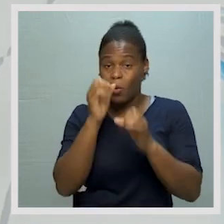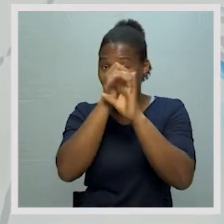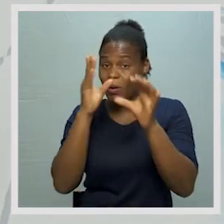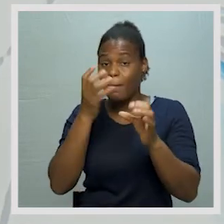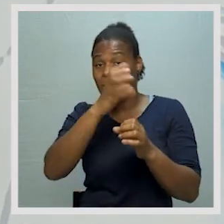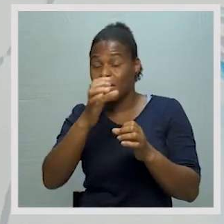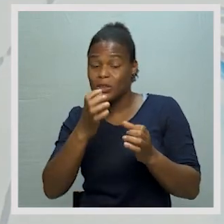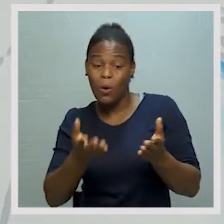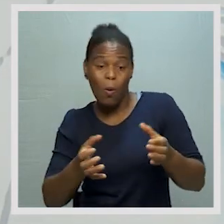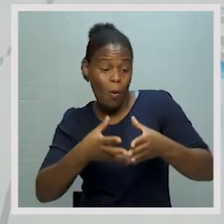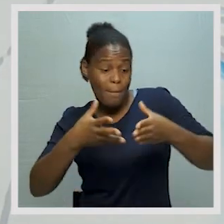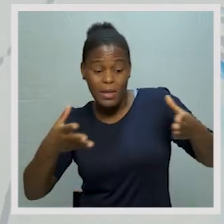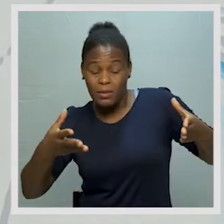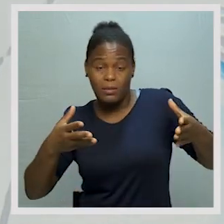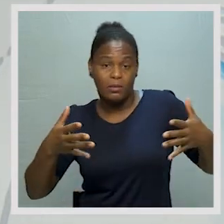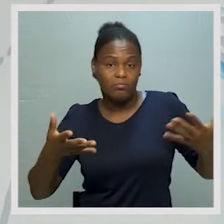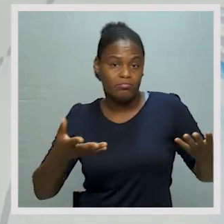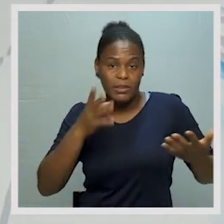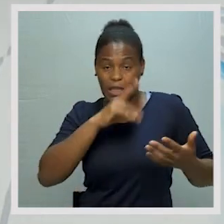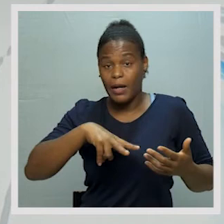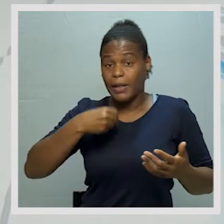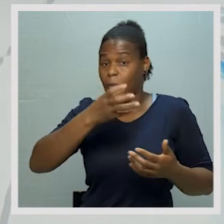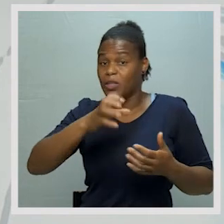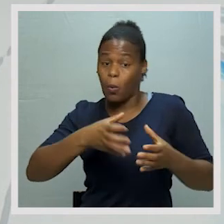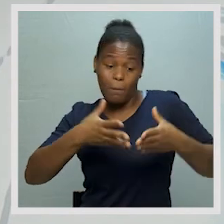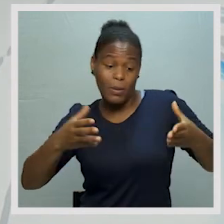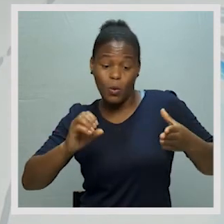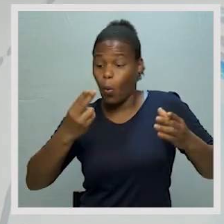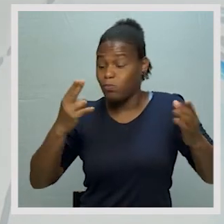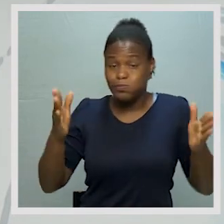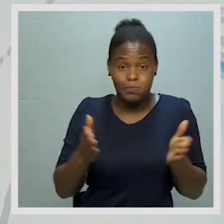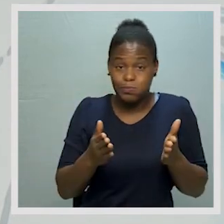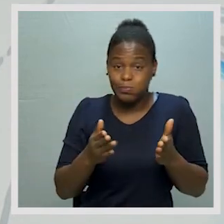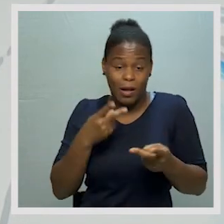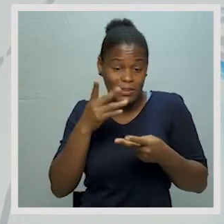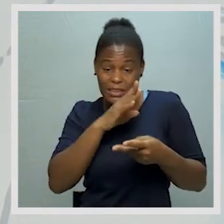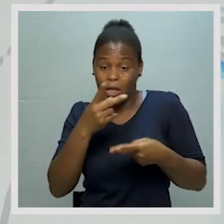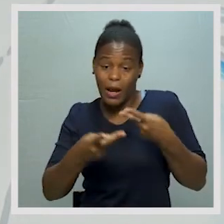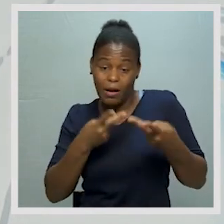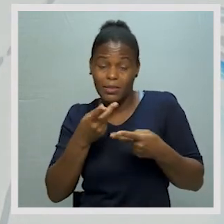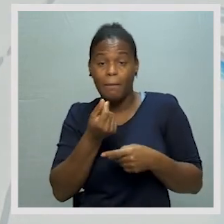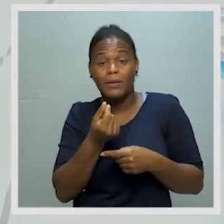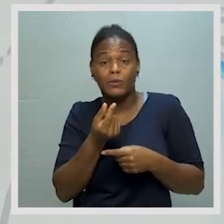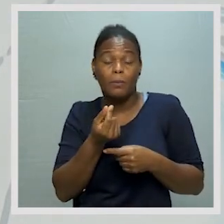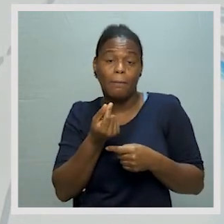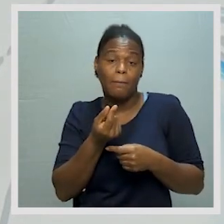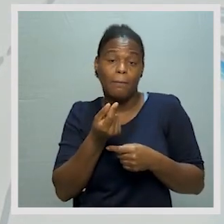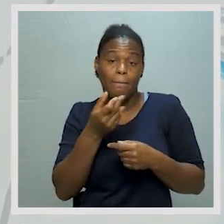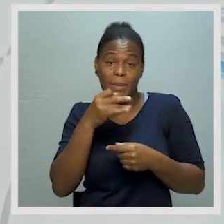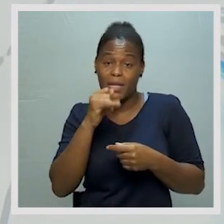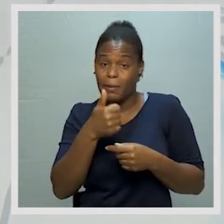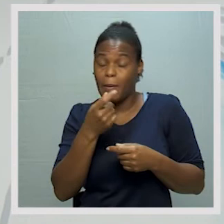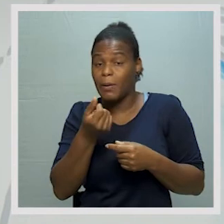a aumentar ou se a riqueza do país está a aumentar ou a diminuir, analisando o PIB a preços correntes,